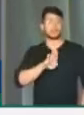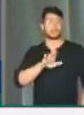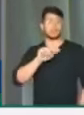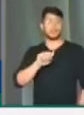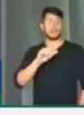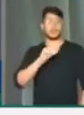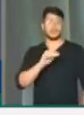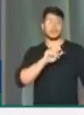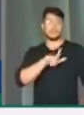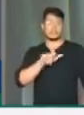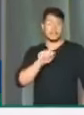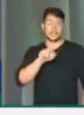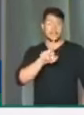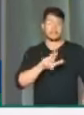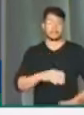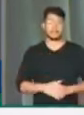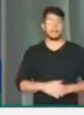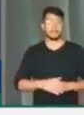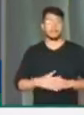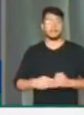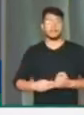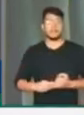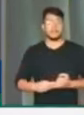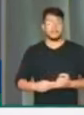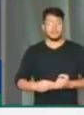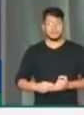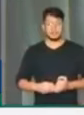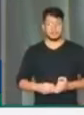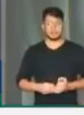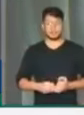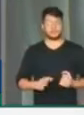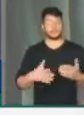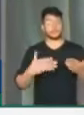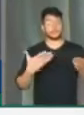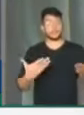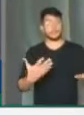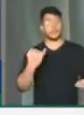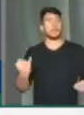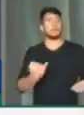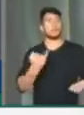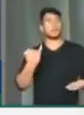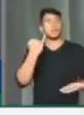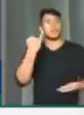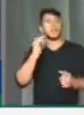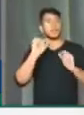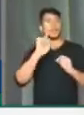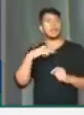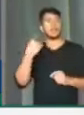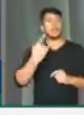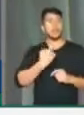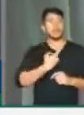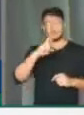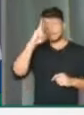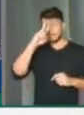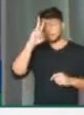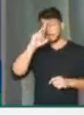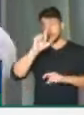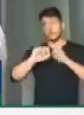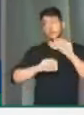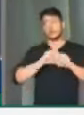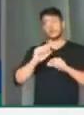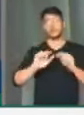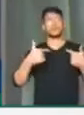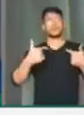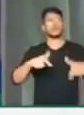nossa vice-liderança, sendo do Podemos. É muito importante que a gente aqui resgate também o trabalho das